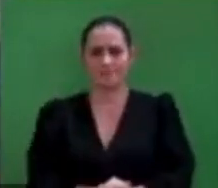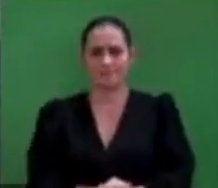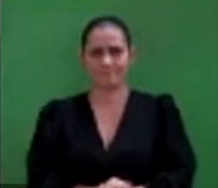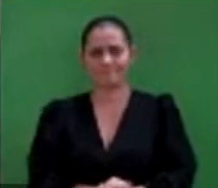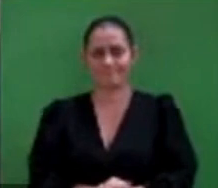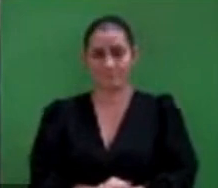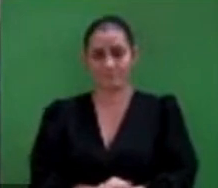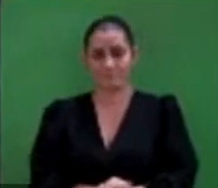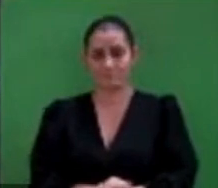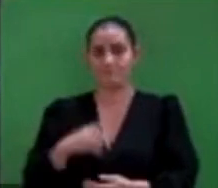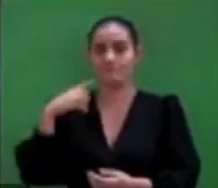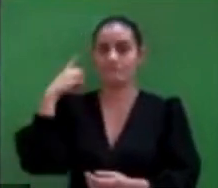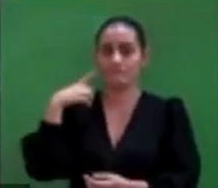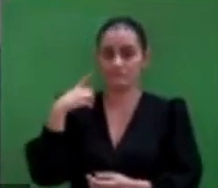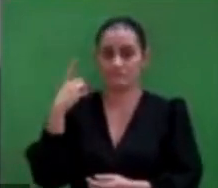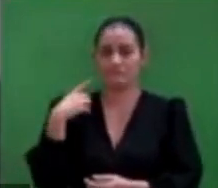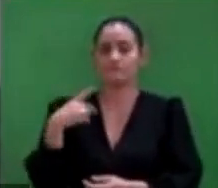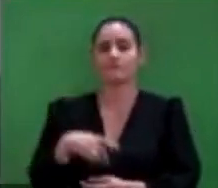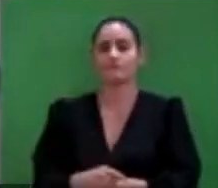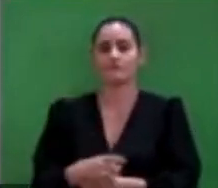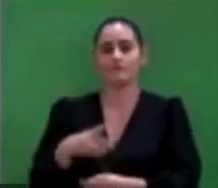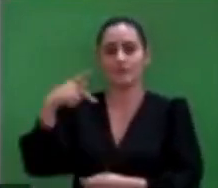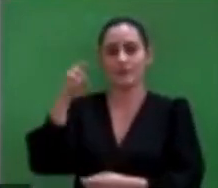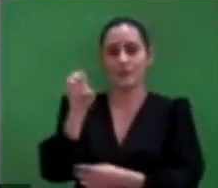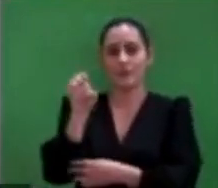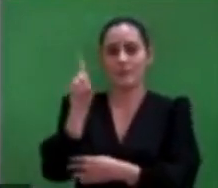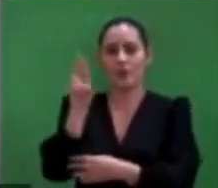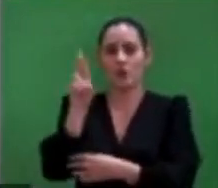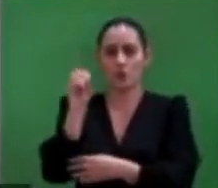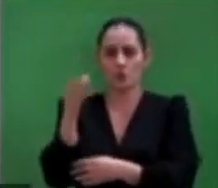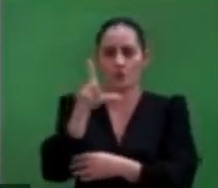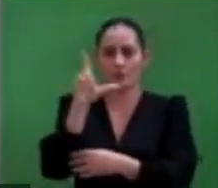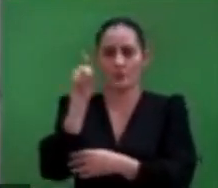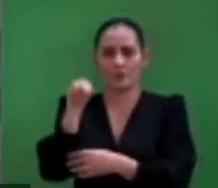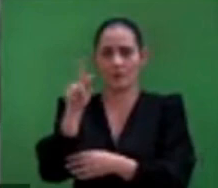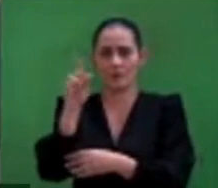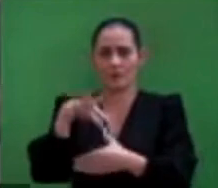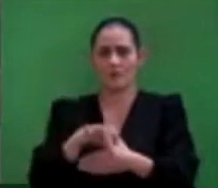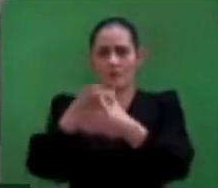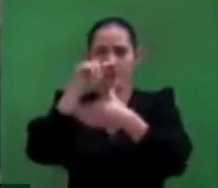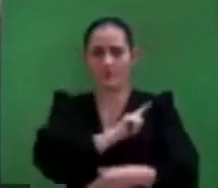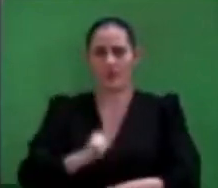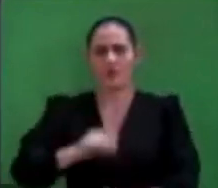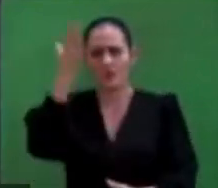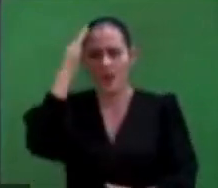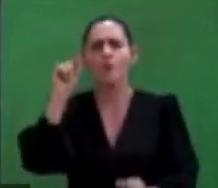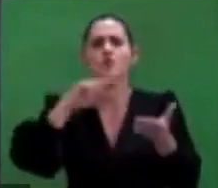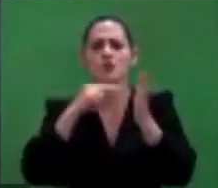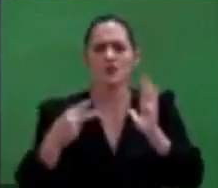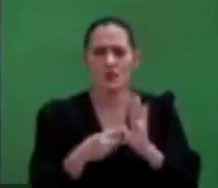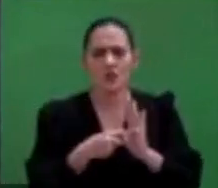Deputado Pedro Longo, líder do governo nesta casa, sabe o que é que